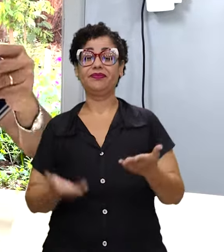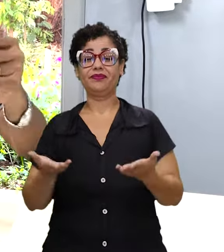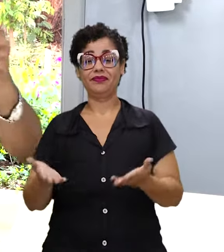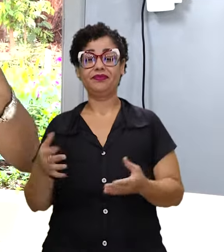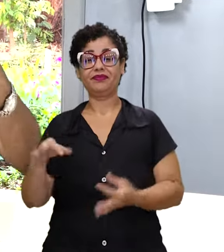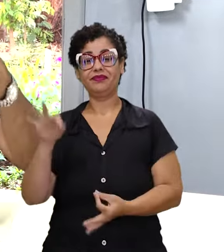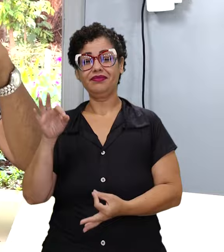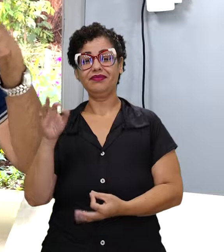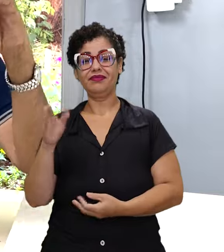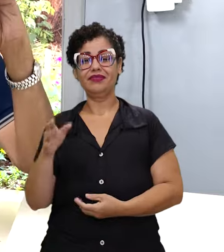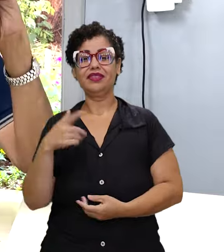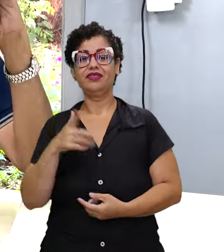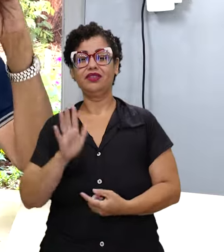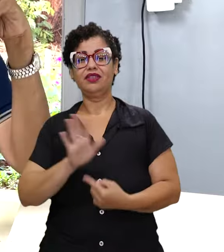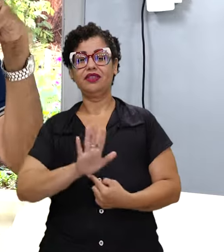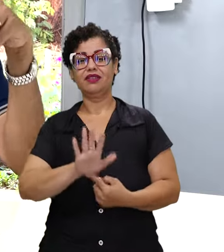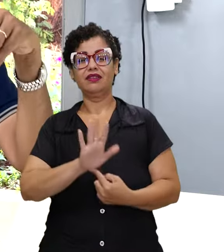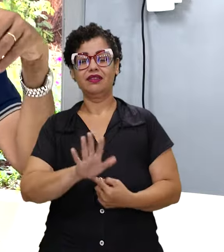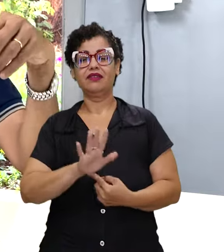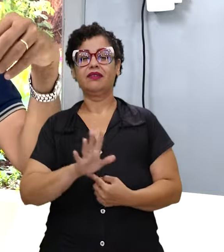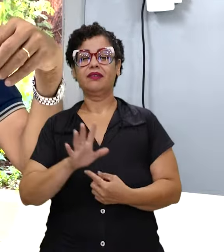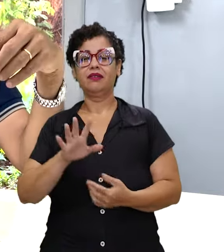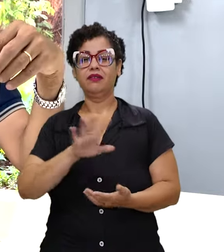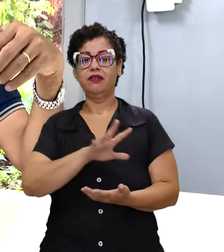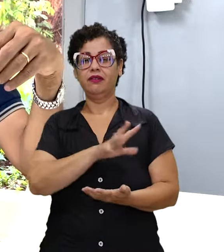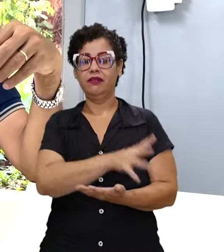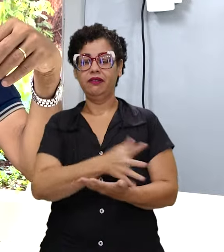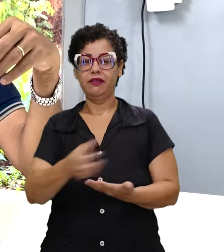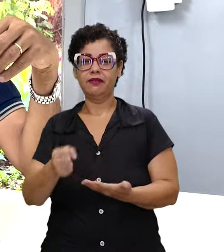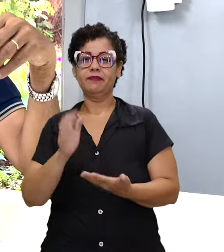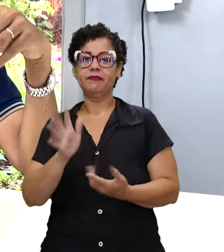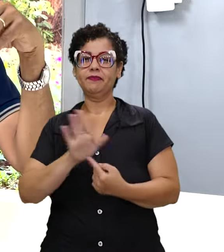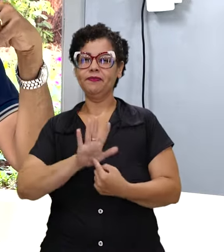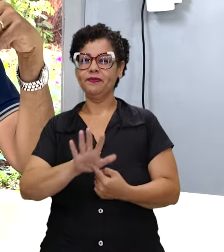já fiz uma interferência para ressaltar